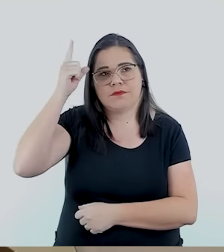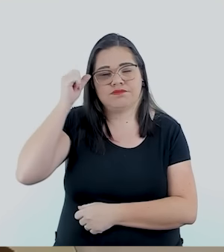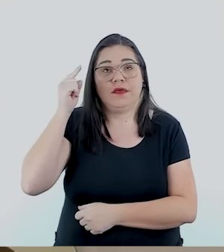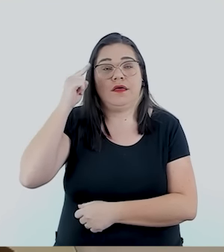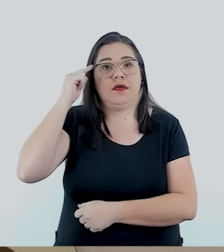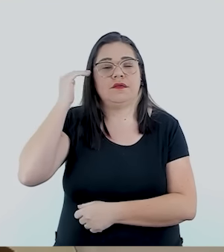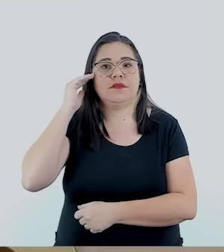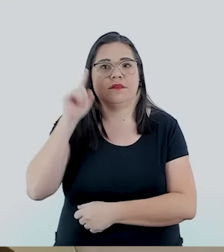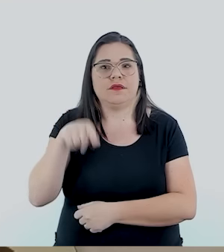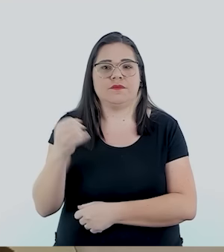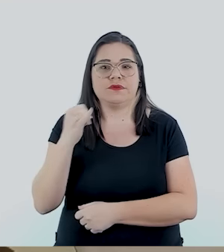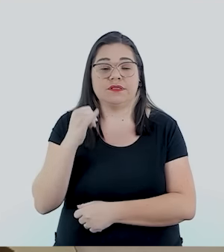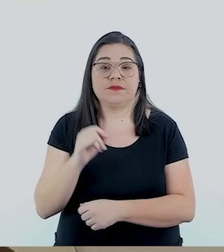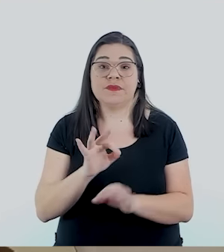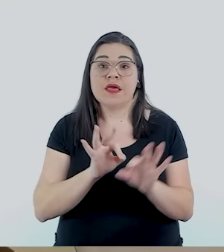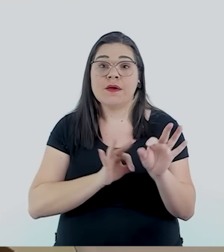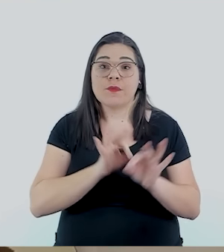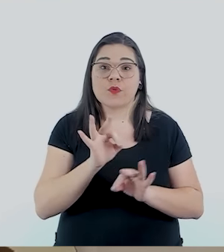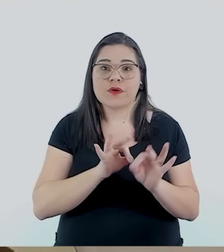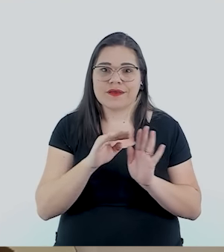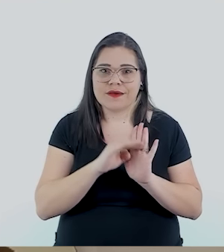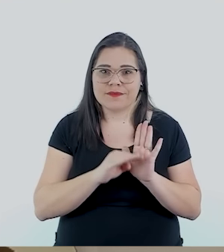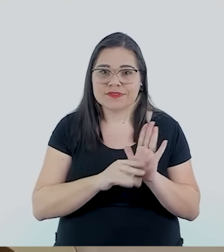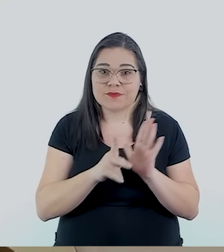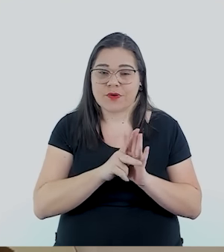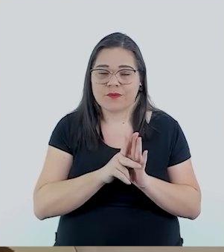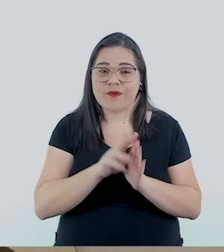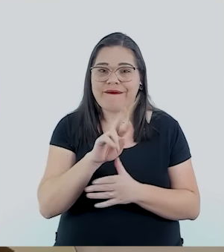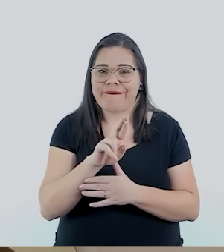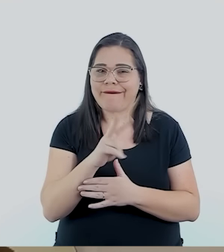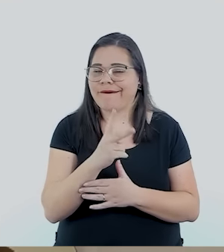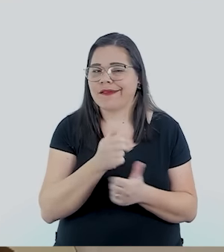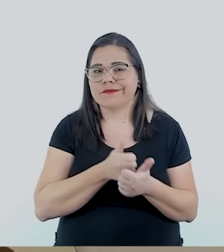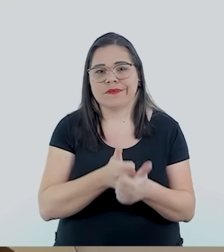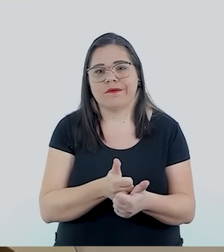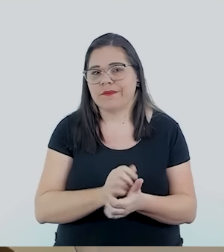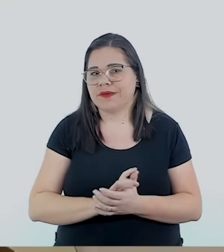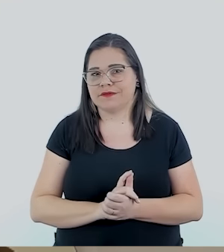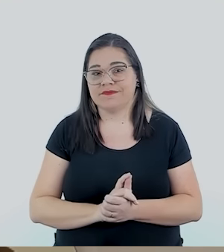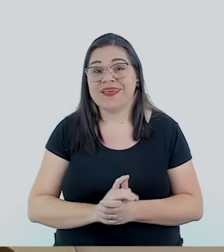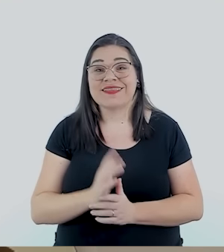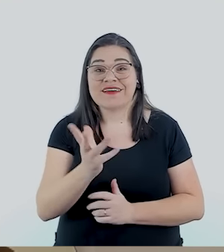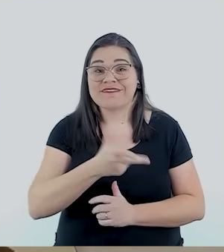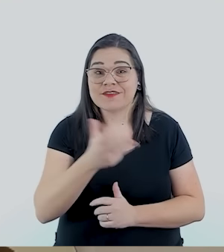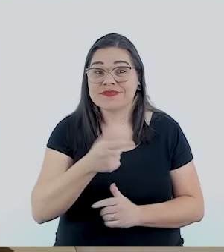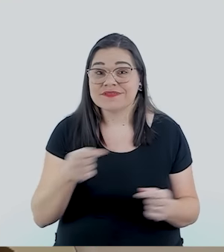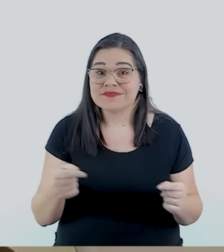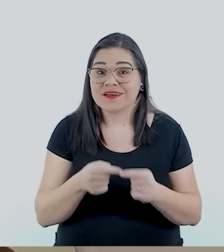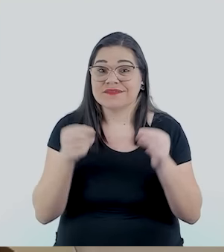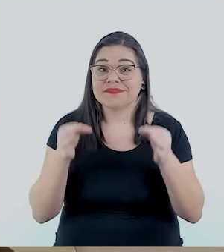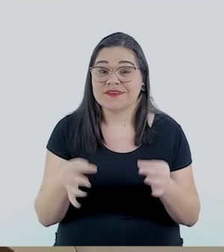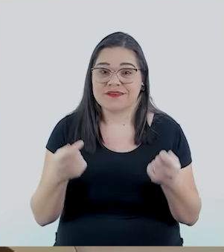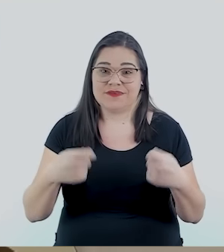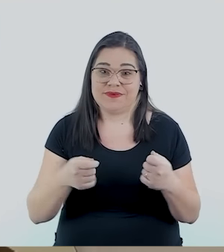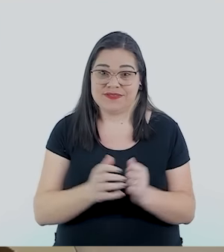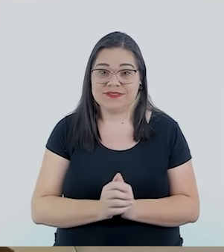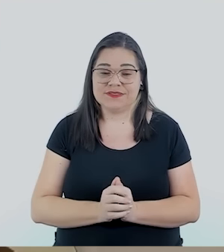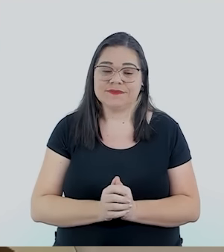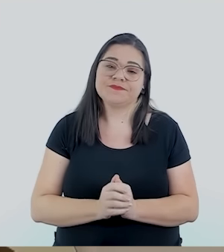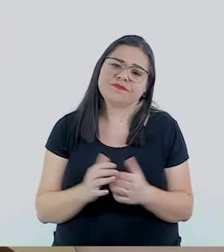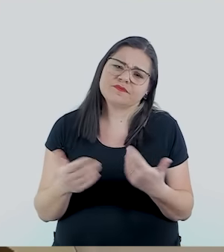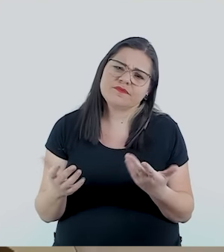acho que os programas de RH Eles não estão acompanhando essa transição demográfica é na velocidade que se deveria acompanhar então